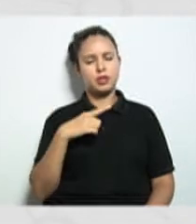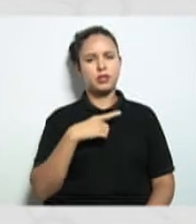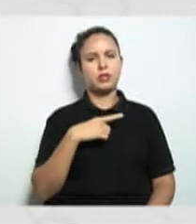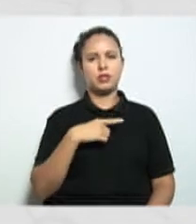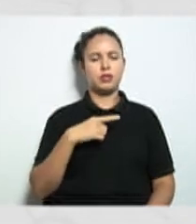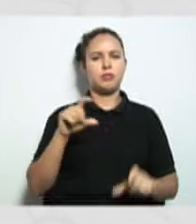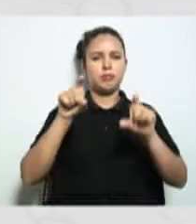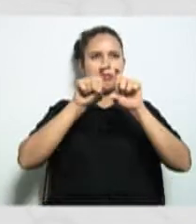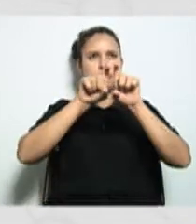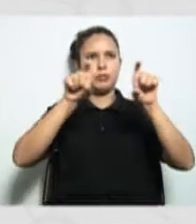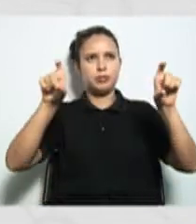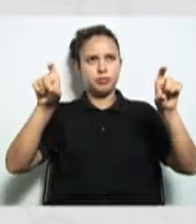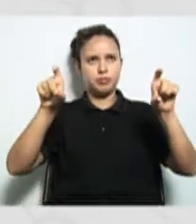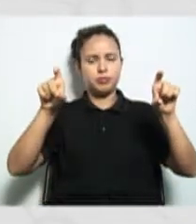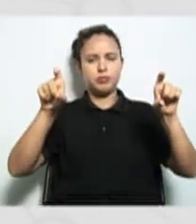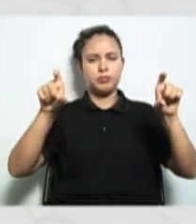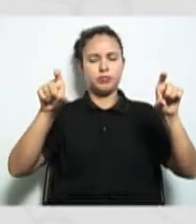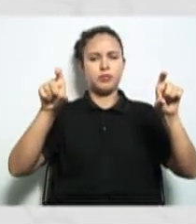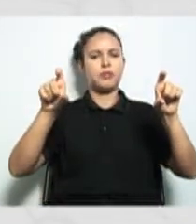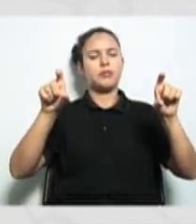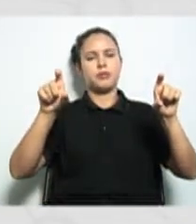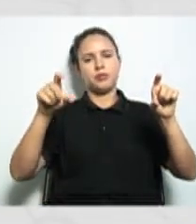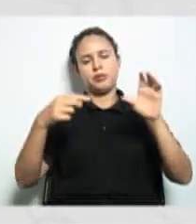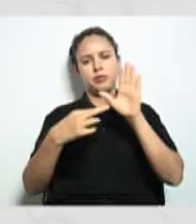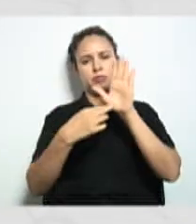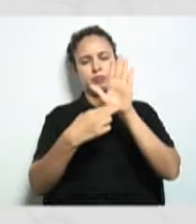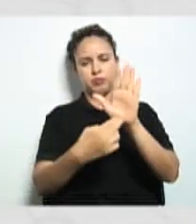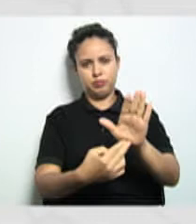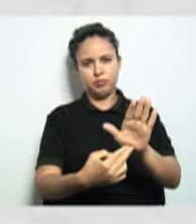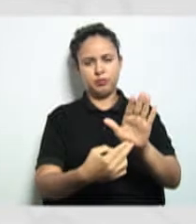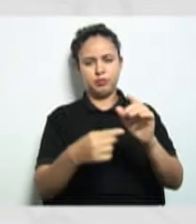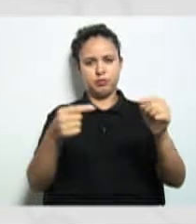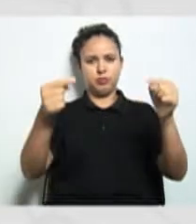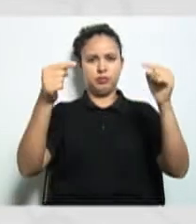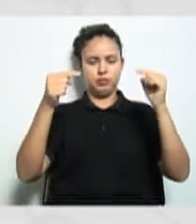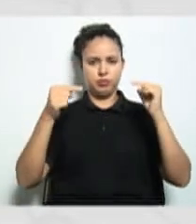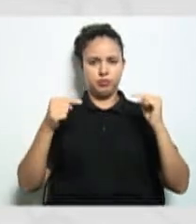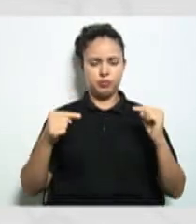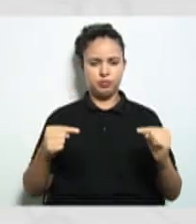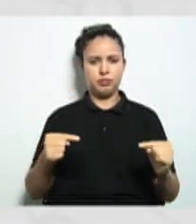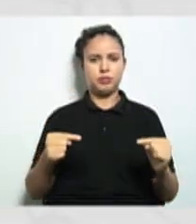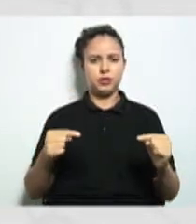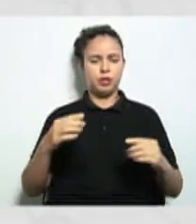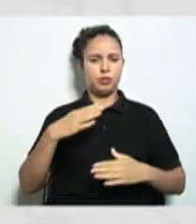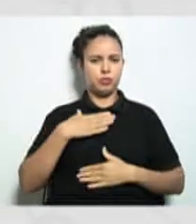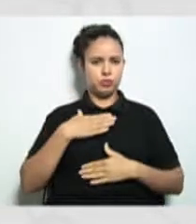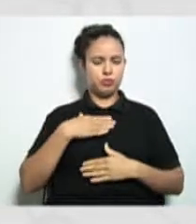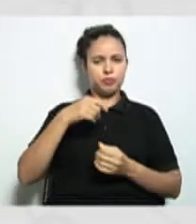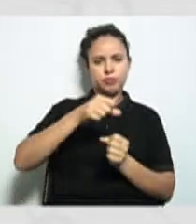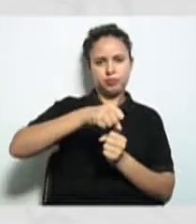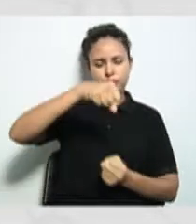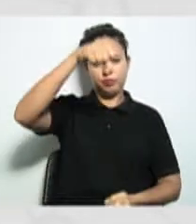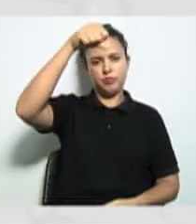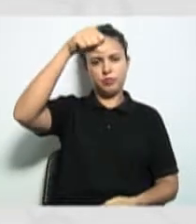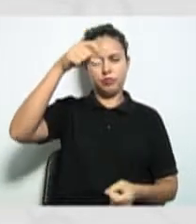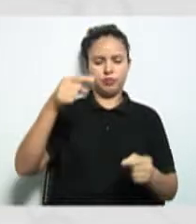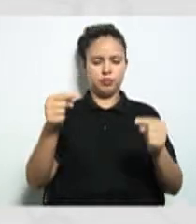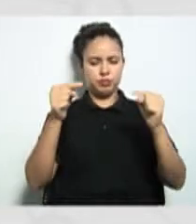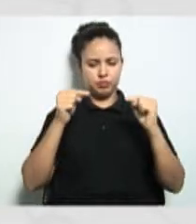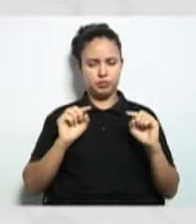identificação. Aqui tem o corpo desse pôster e bem aqui já no finalzinho um